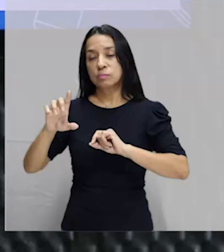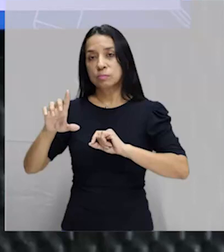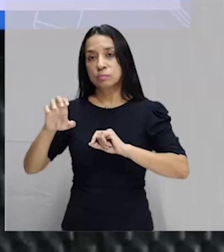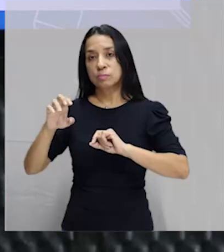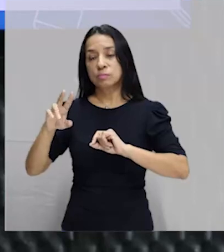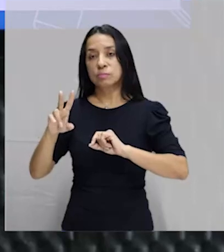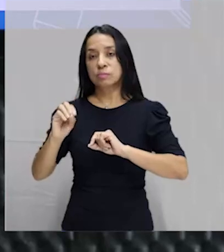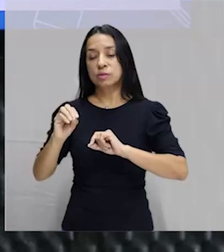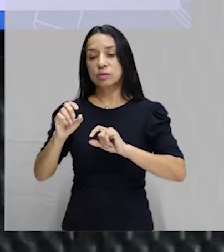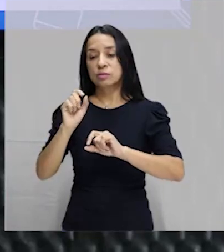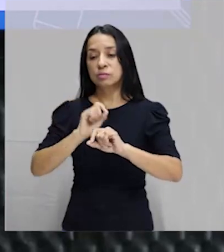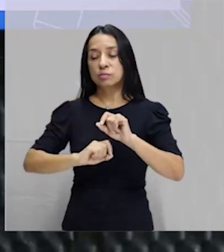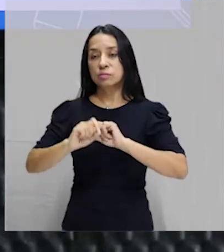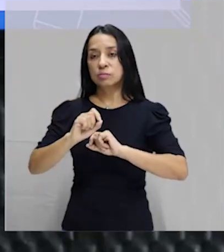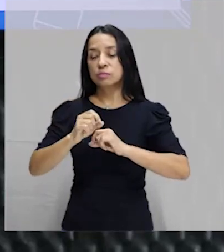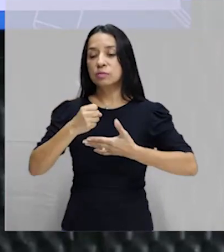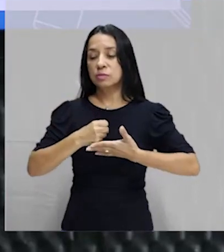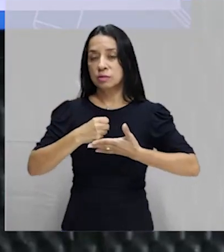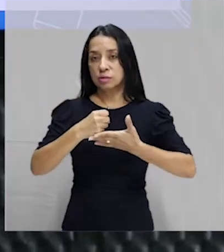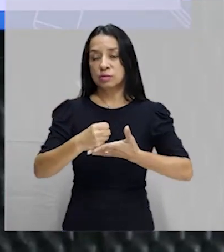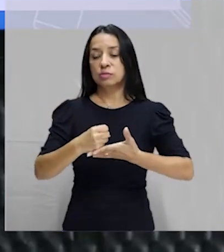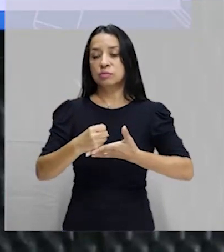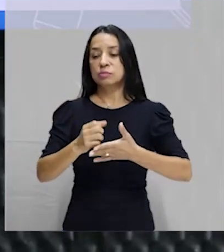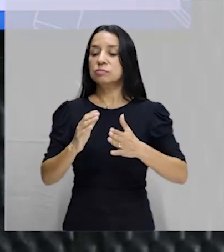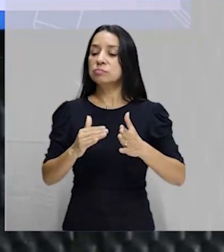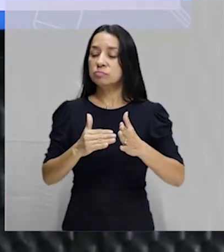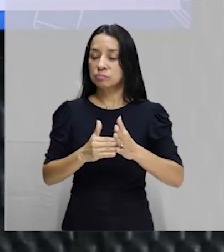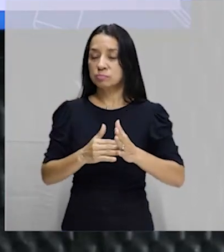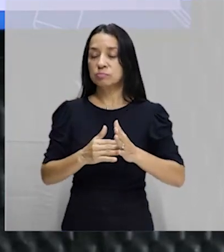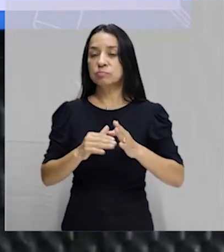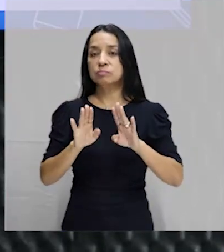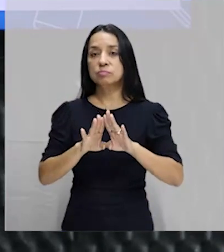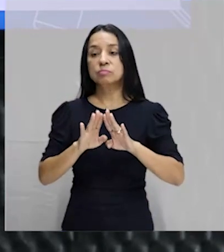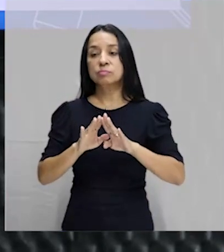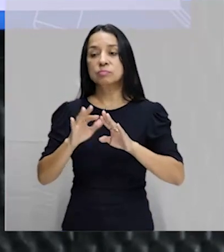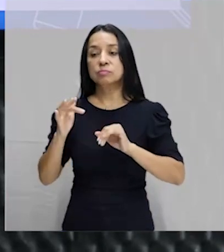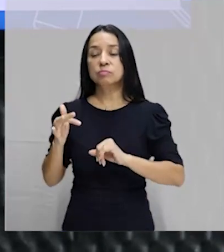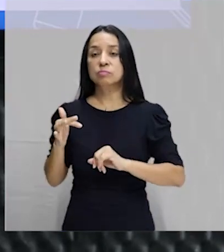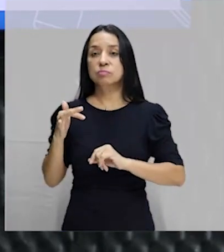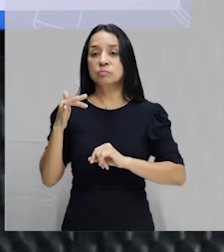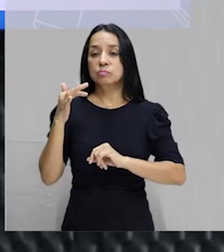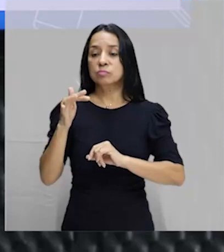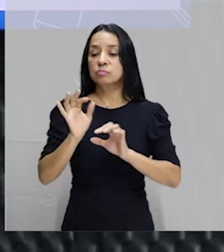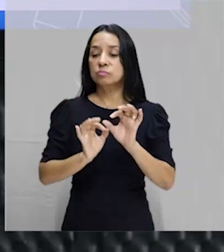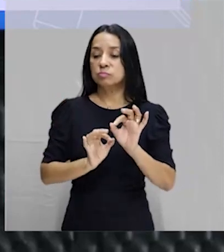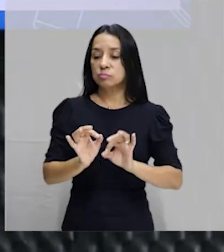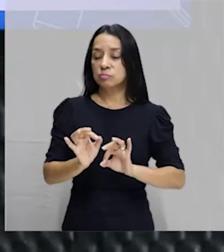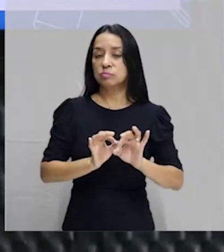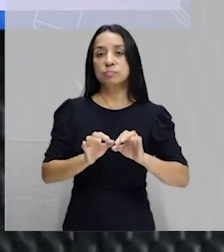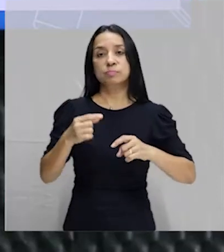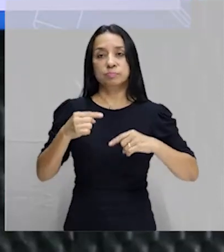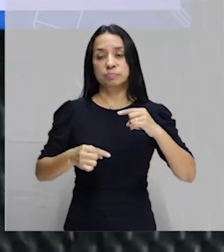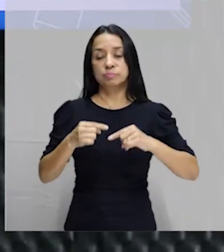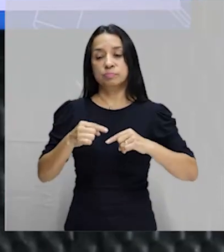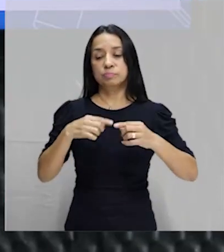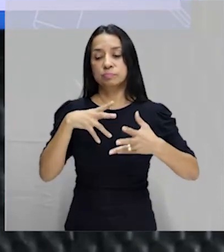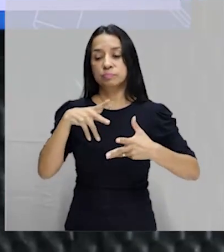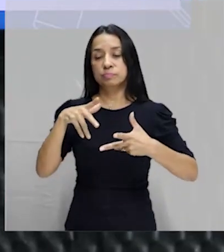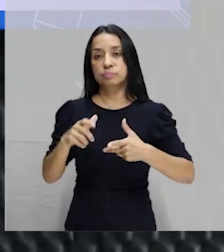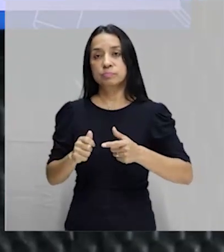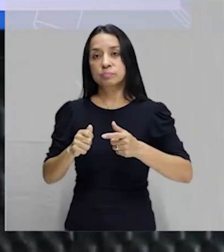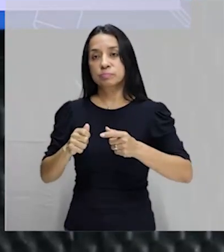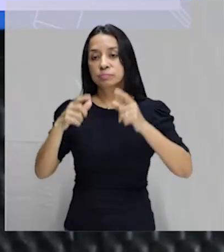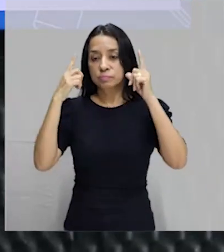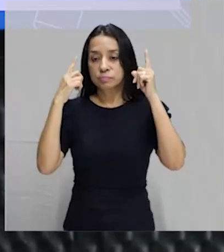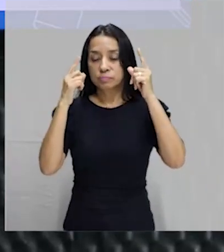o que vai inclusive contribuir até mesmo para que mais tarde, na formação política desse mundo grego, nós